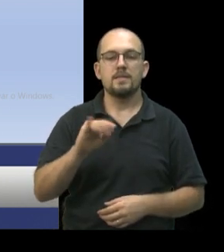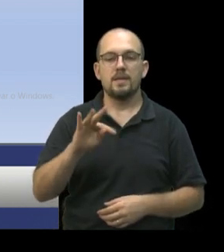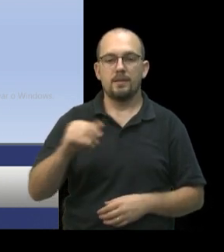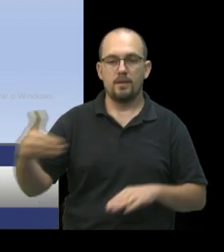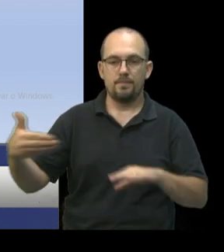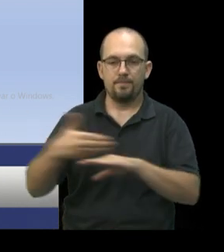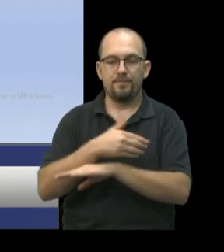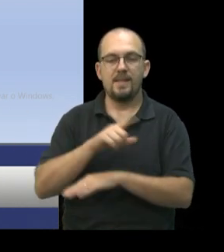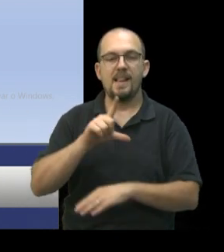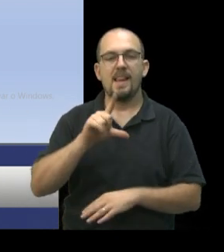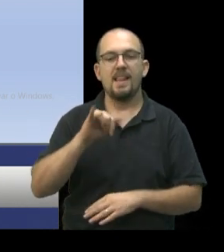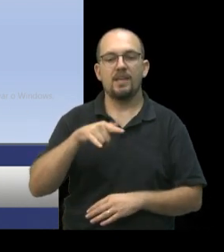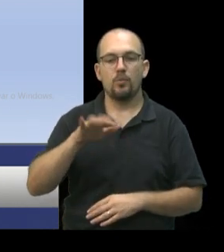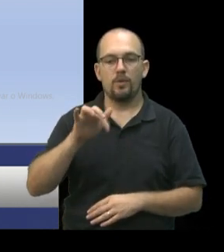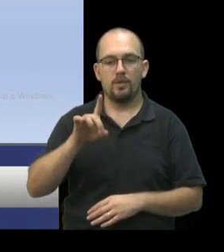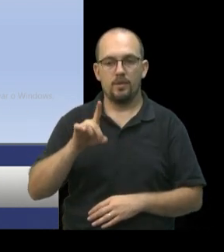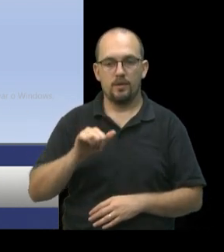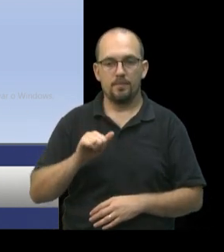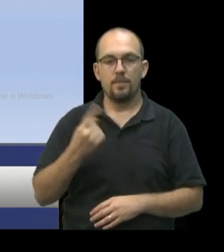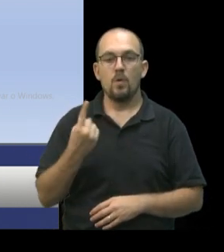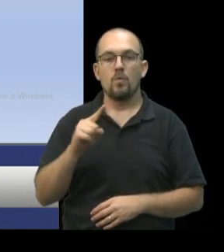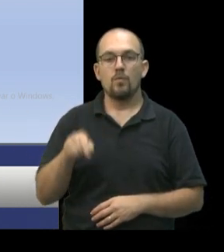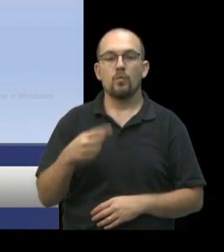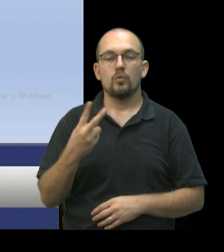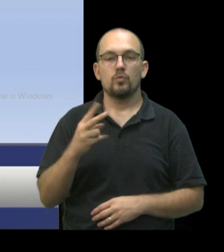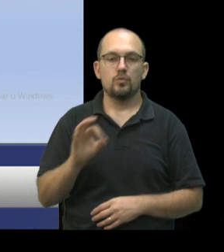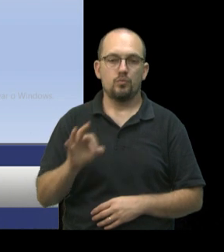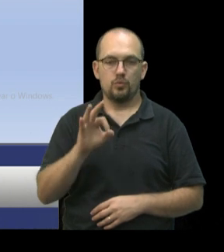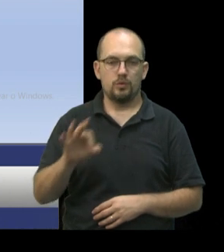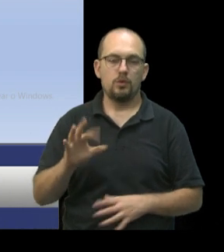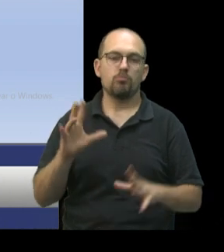município 1,2% calculada na ordem de